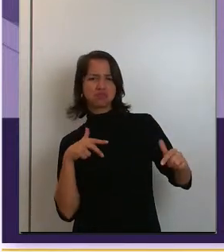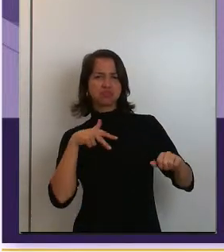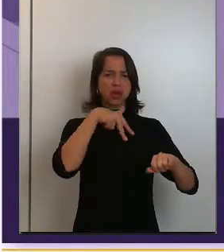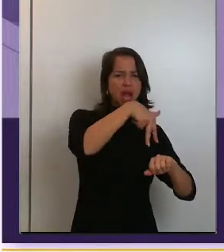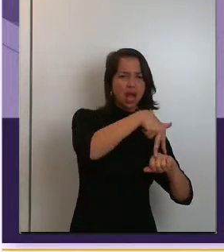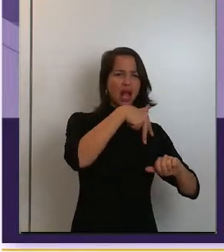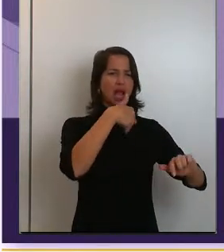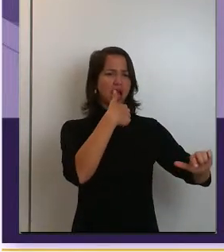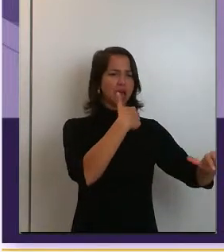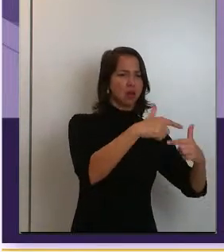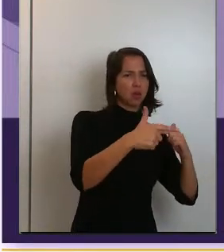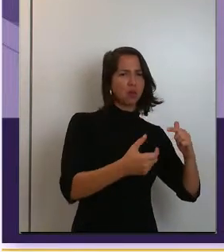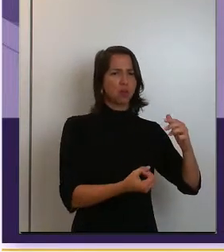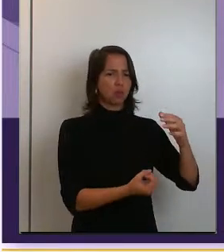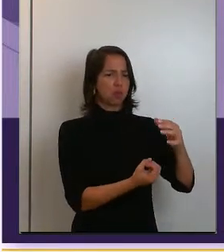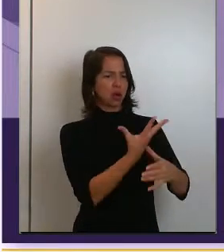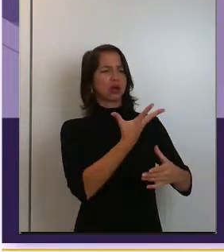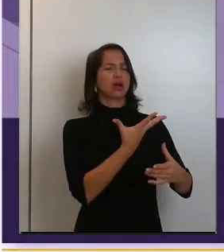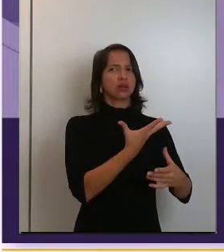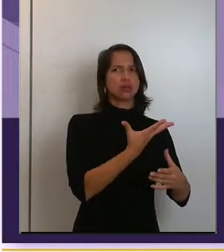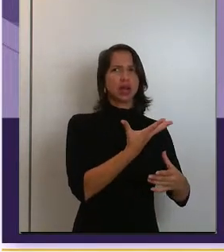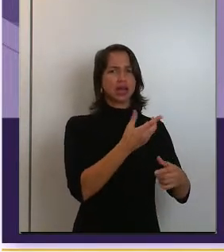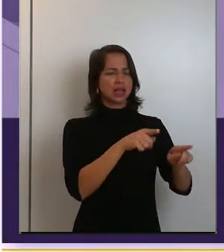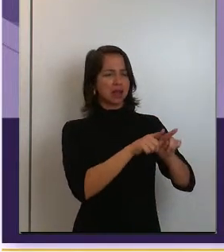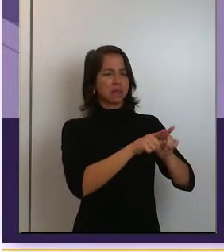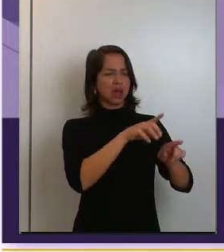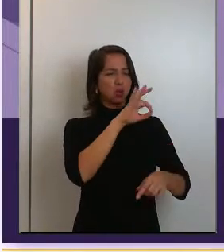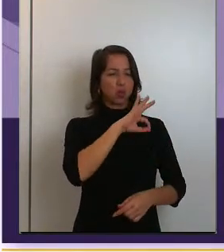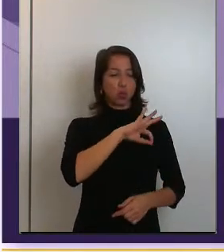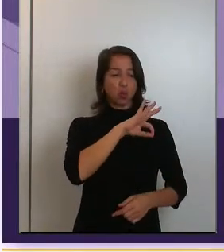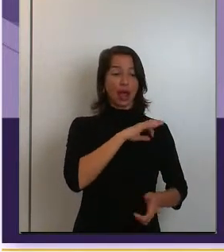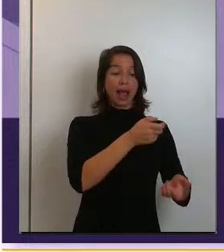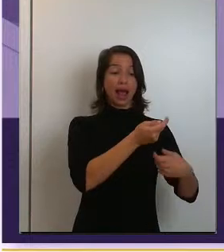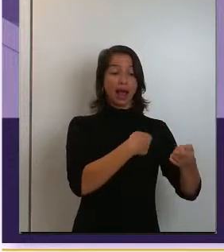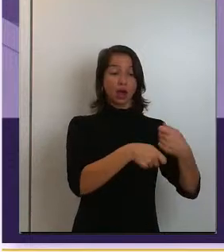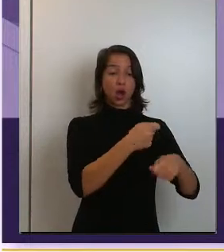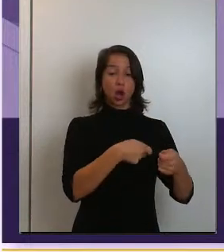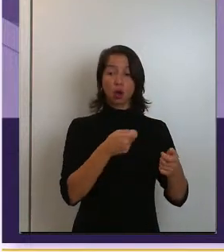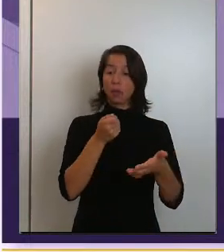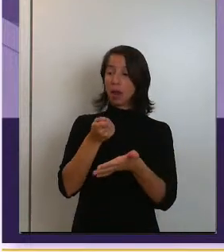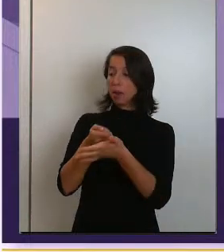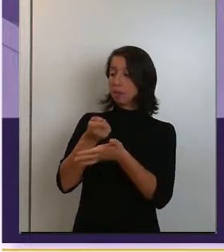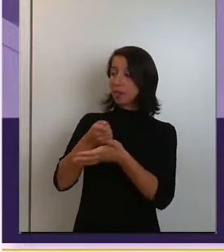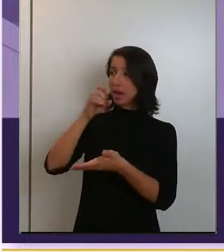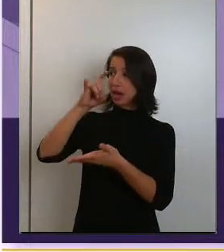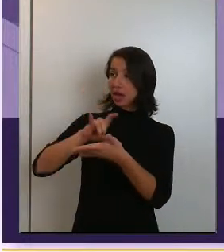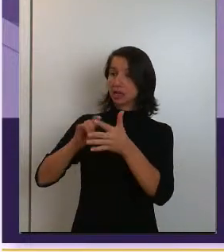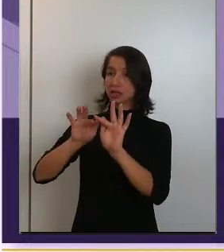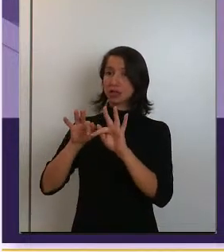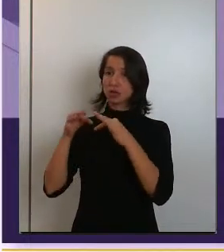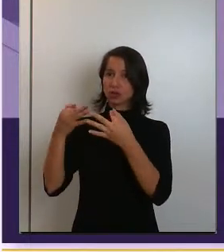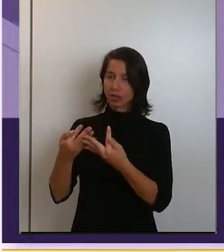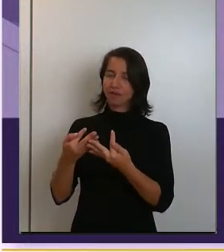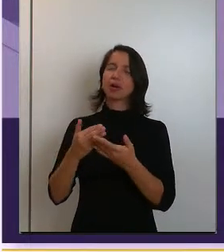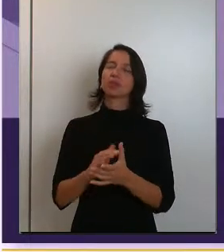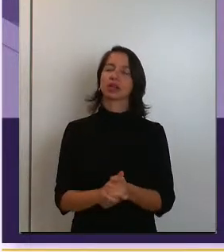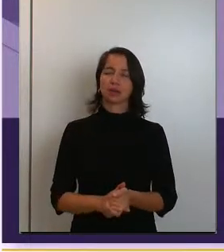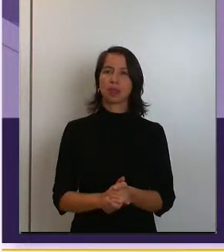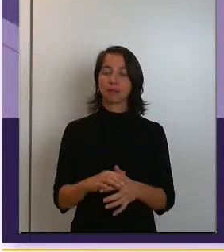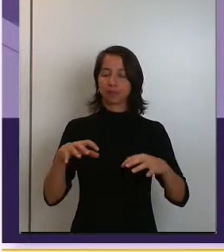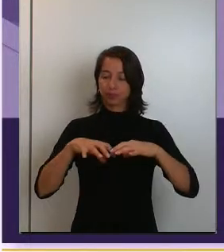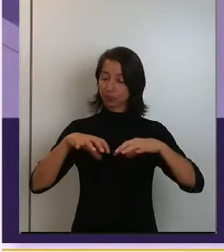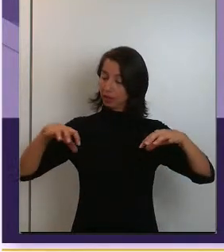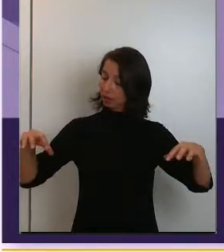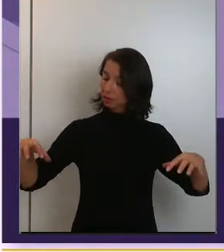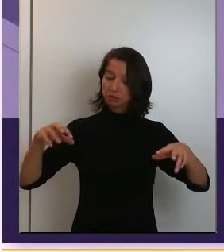trabalho e a proverem o sustento econômico da família. E foi nesse contexto, né, dessa dualidade, desse papel de divisão de